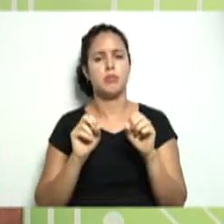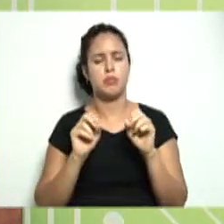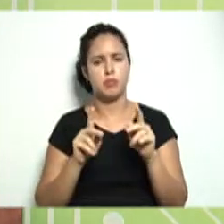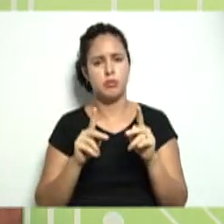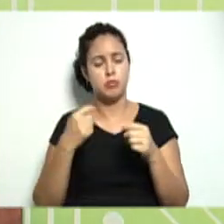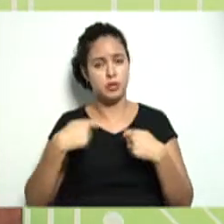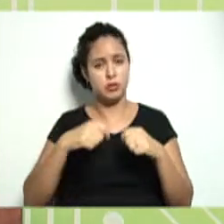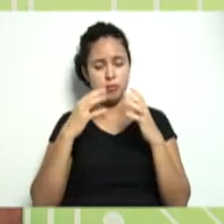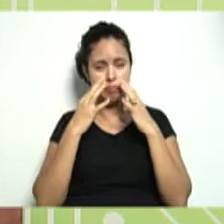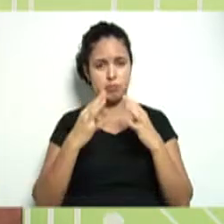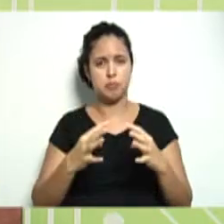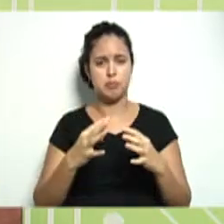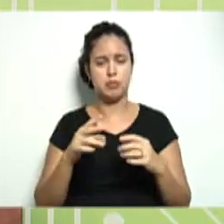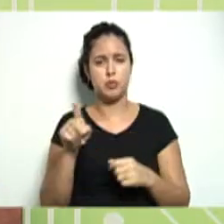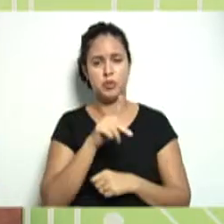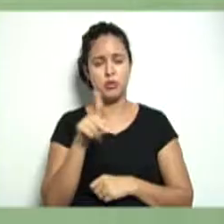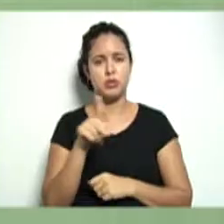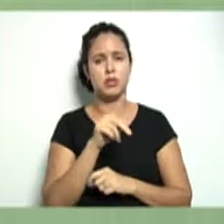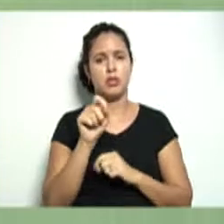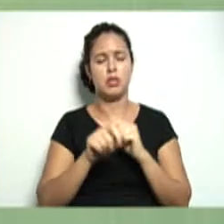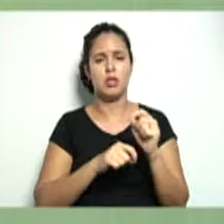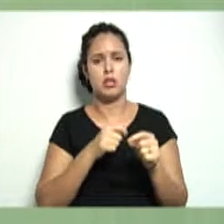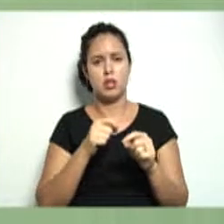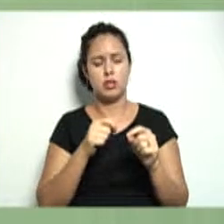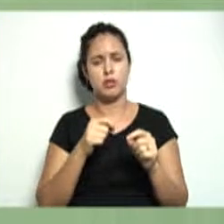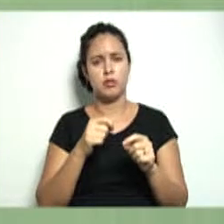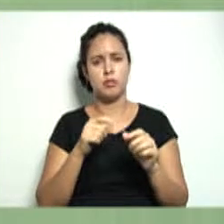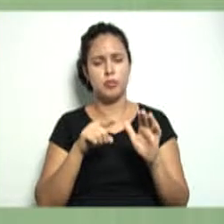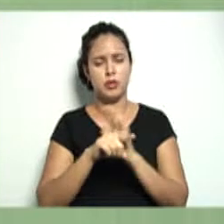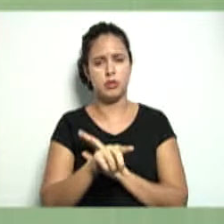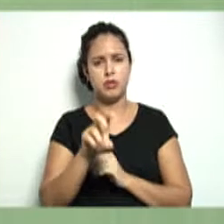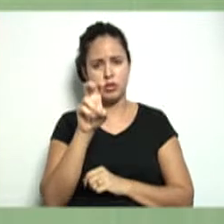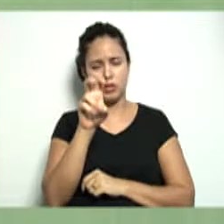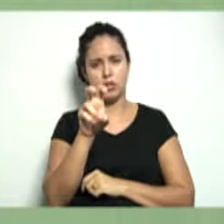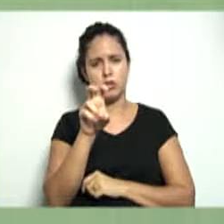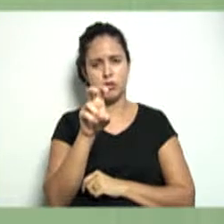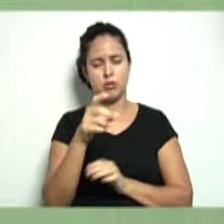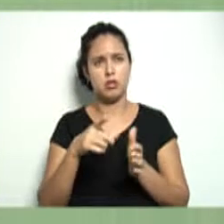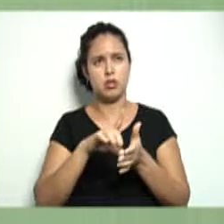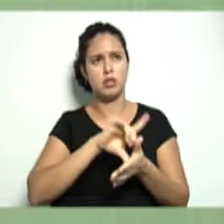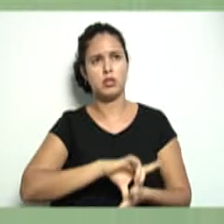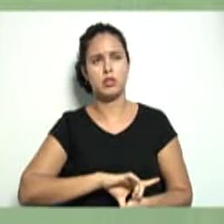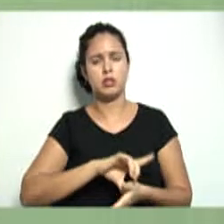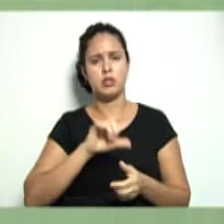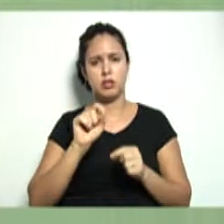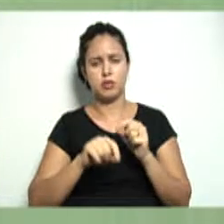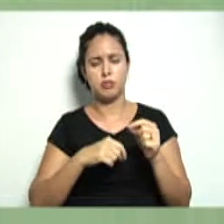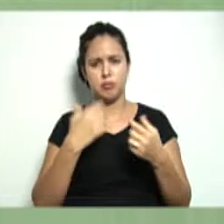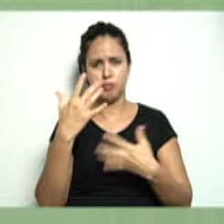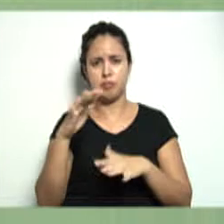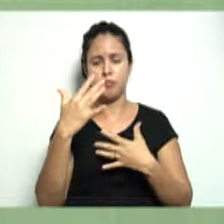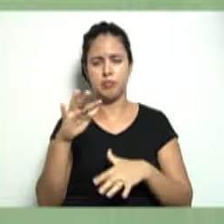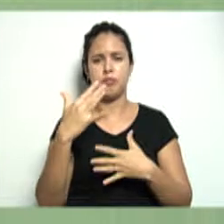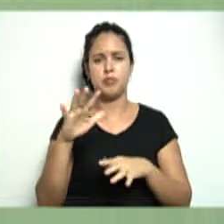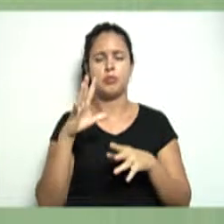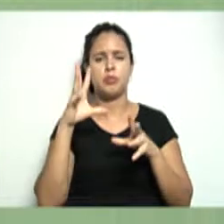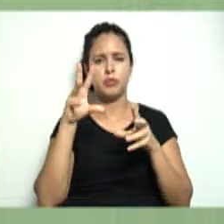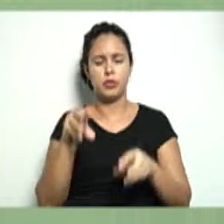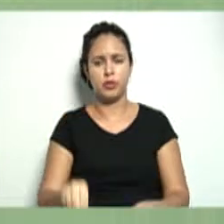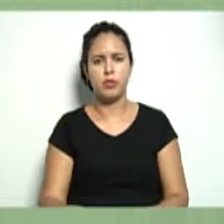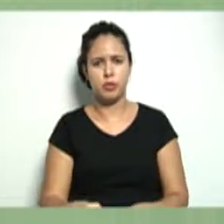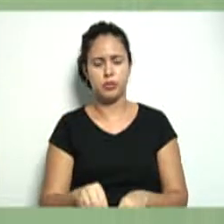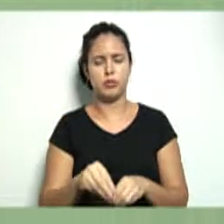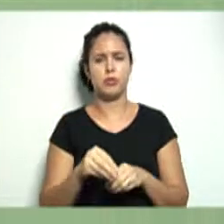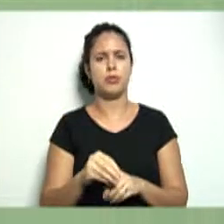mais. Professor, agora a questão 5. Antes de ir para a questão 5, parabéns então aí